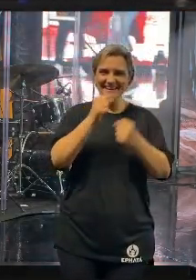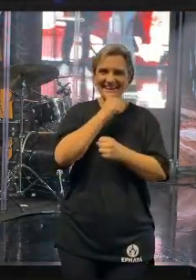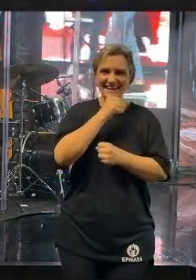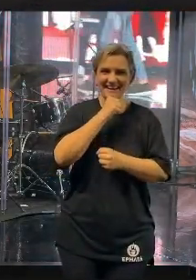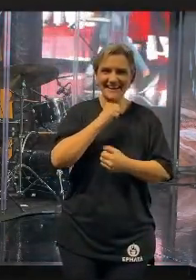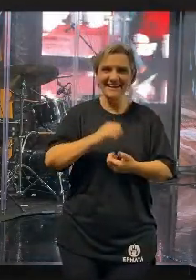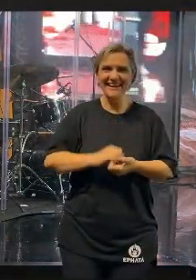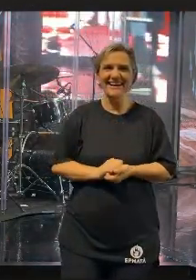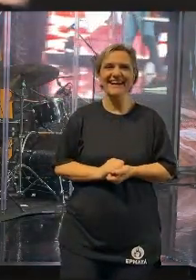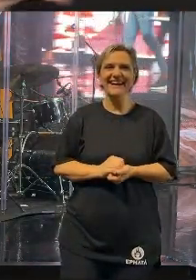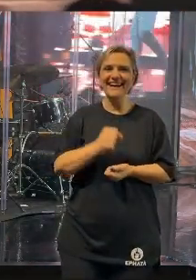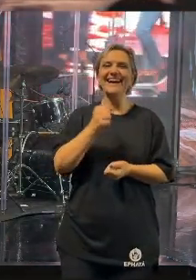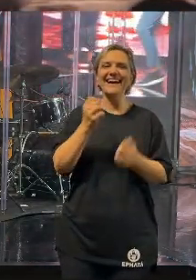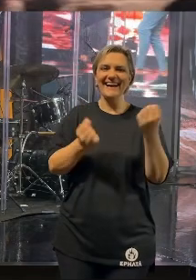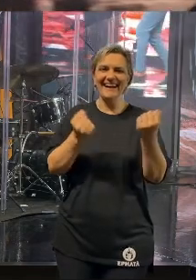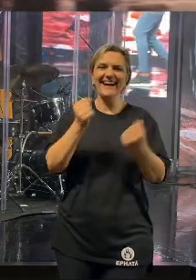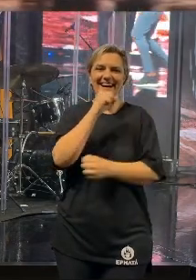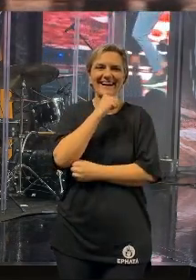Satanás.